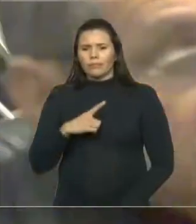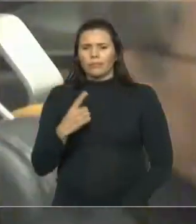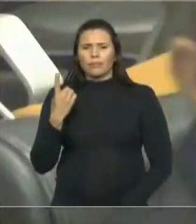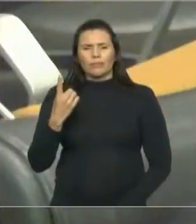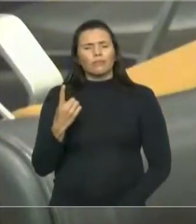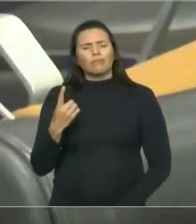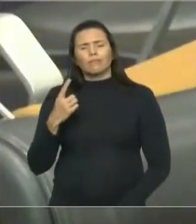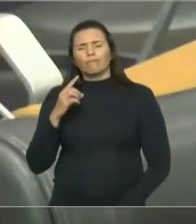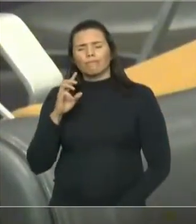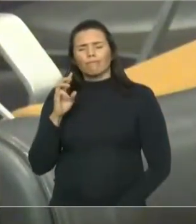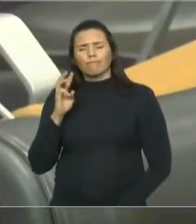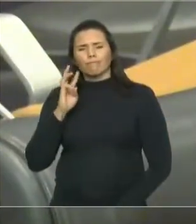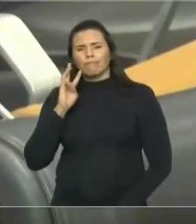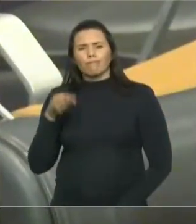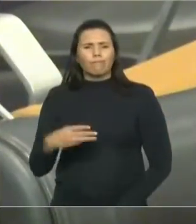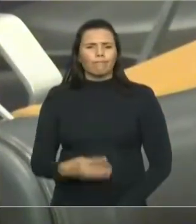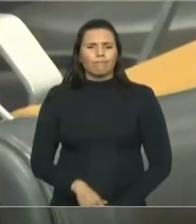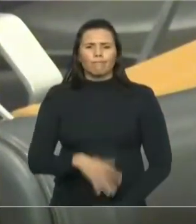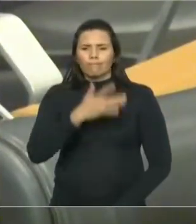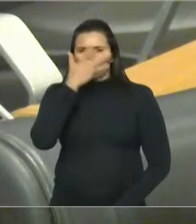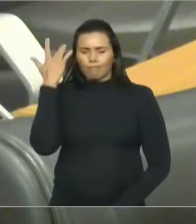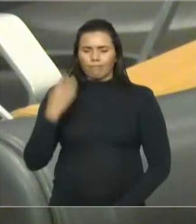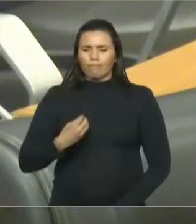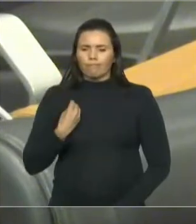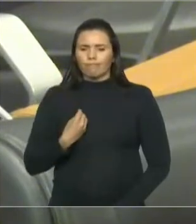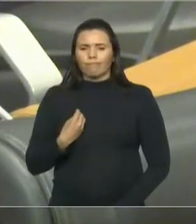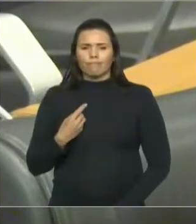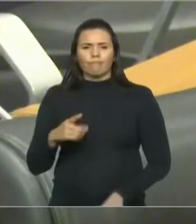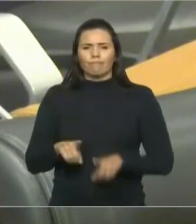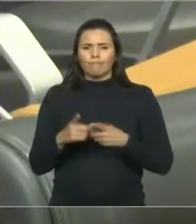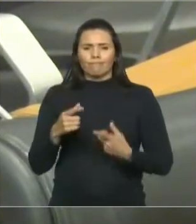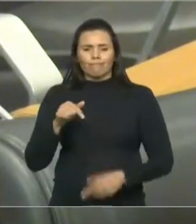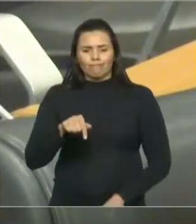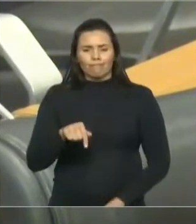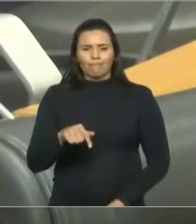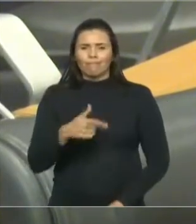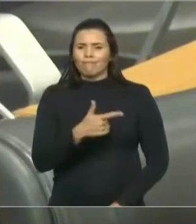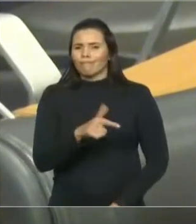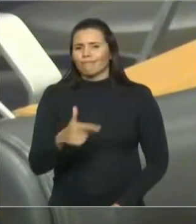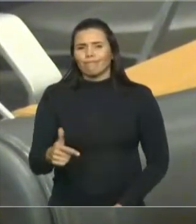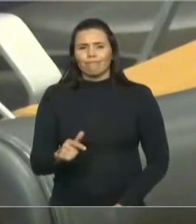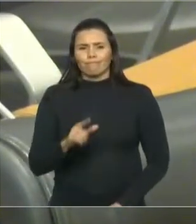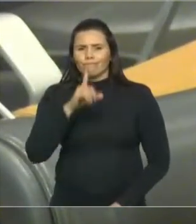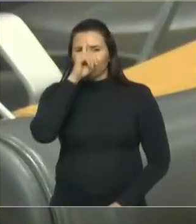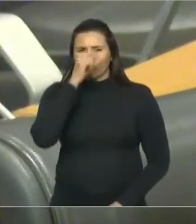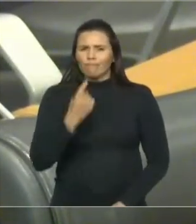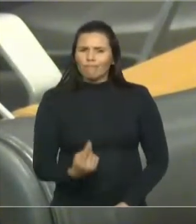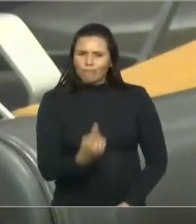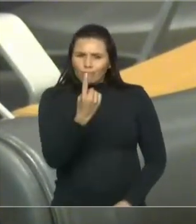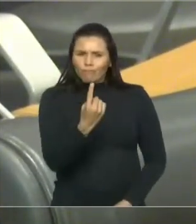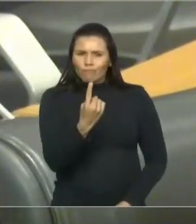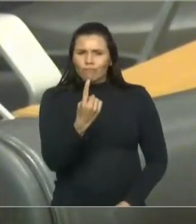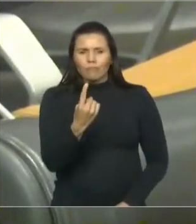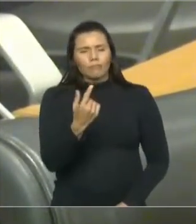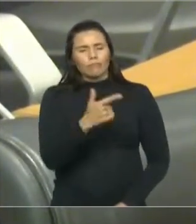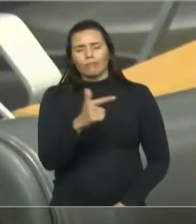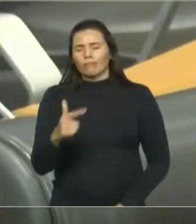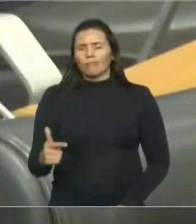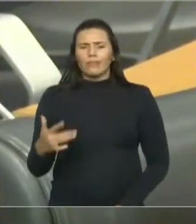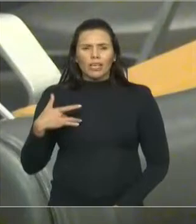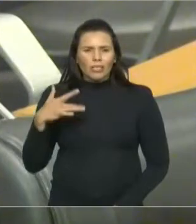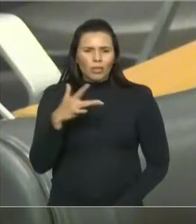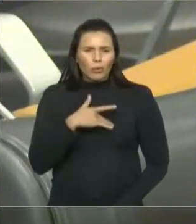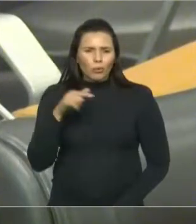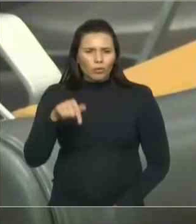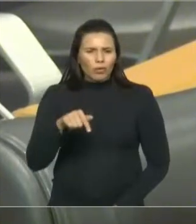habitantes, não se tinha um único hospital regional ou a saúde do Estado não chegava. Só